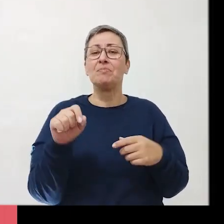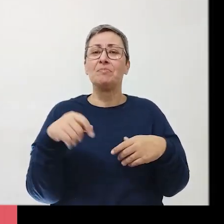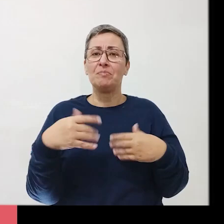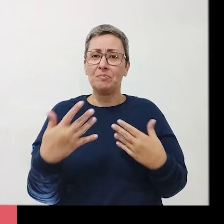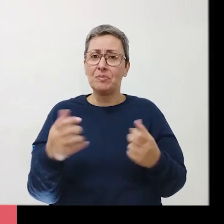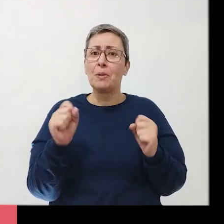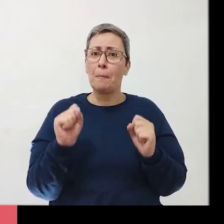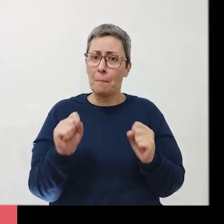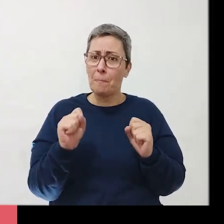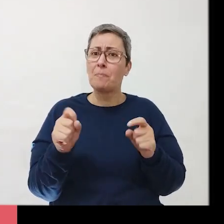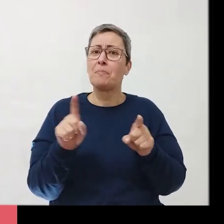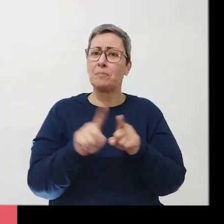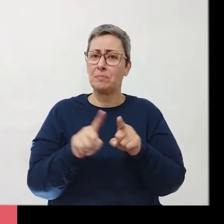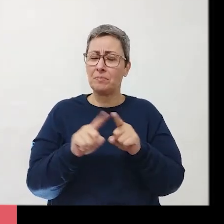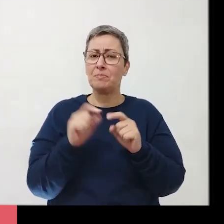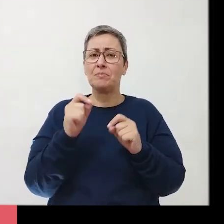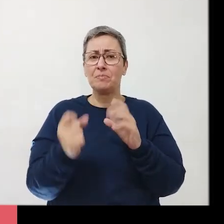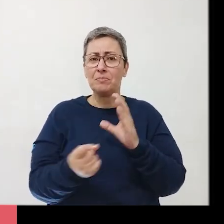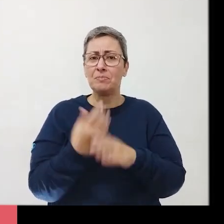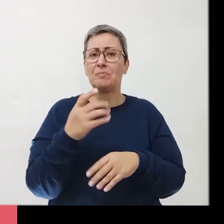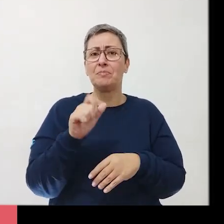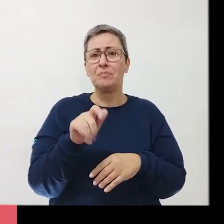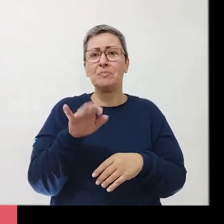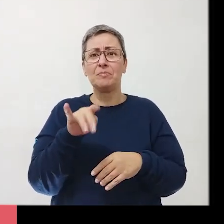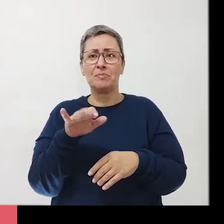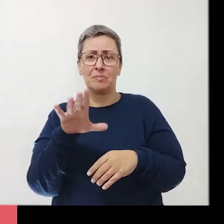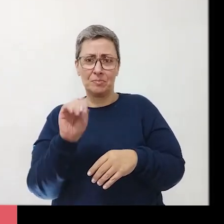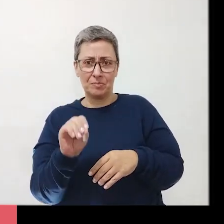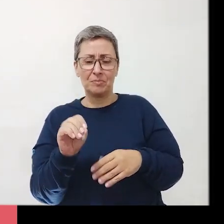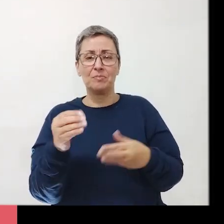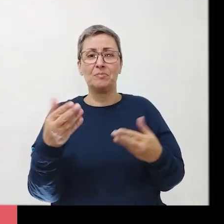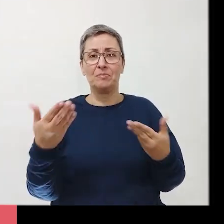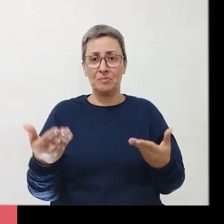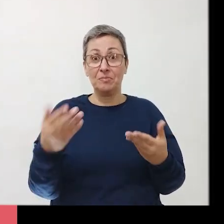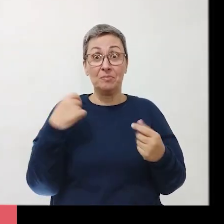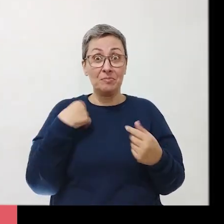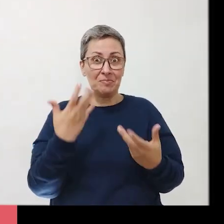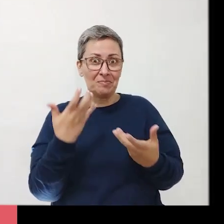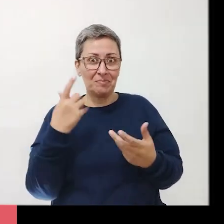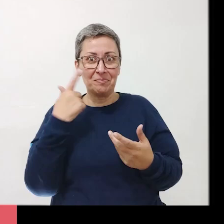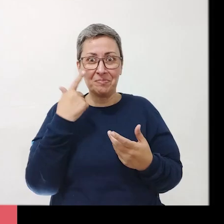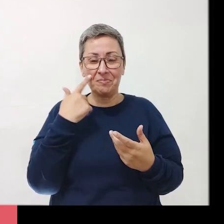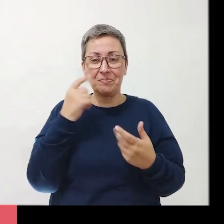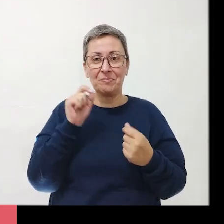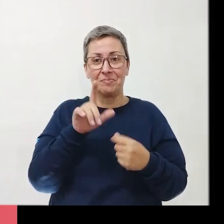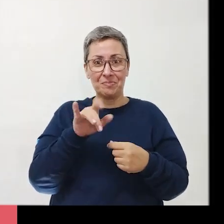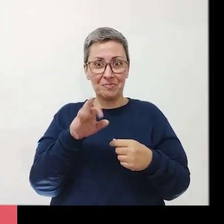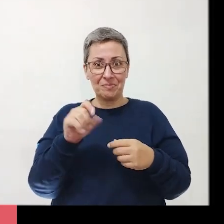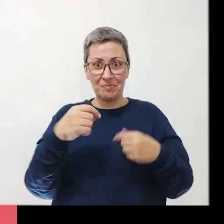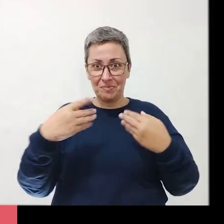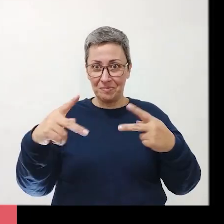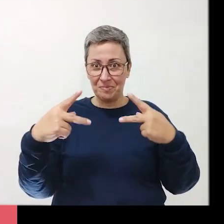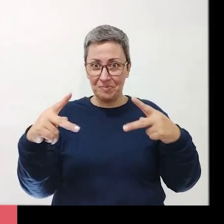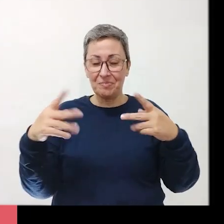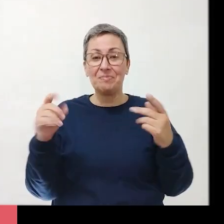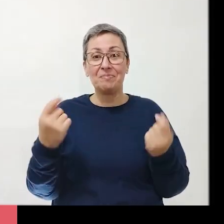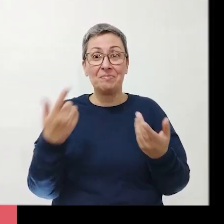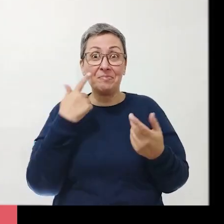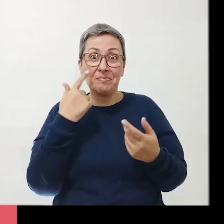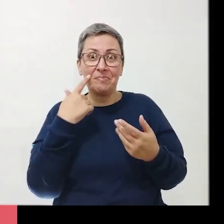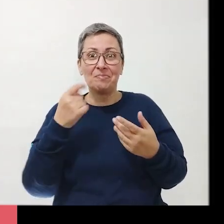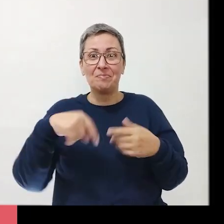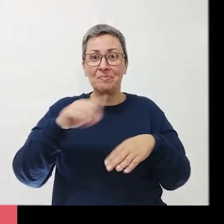a criação de um acróstico. Eu quero ver o acróstico de vocês. Eu quero ver vocês